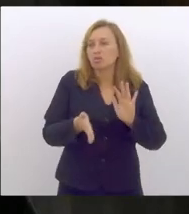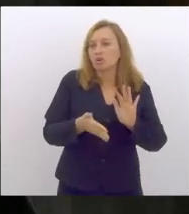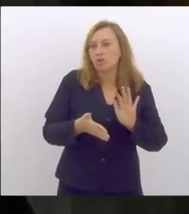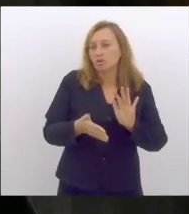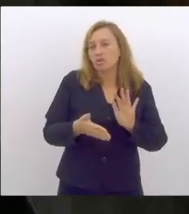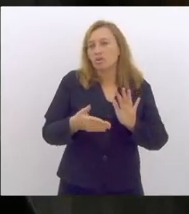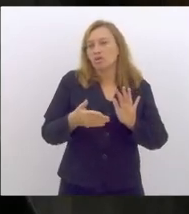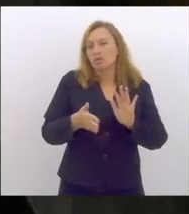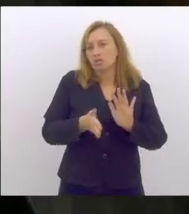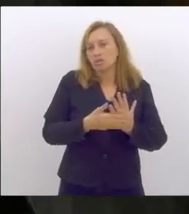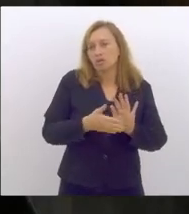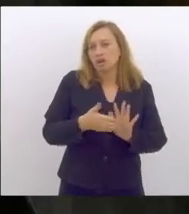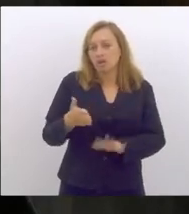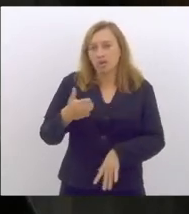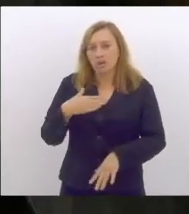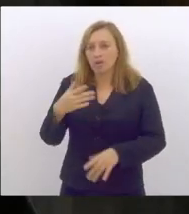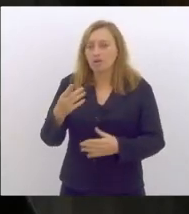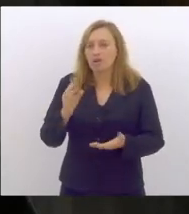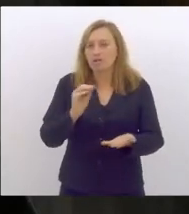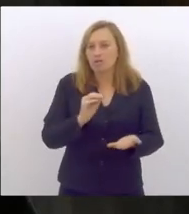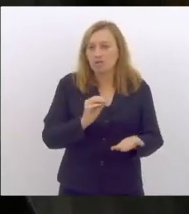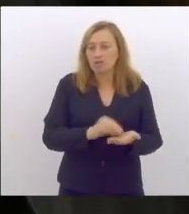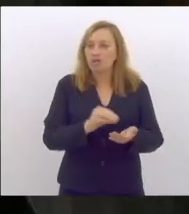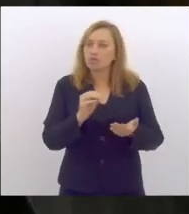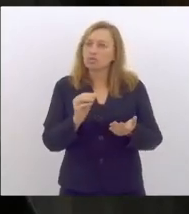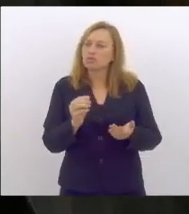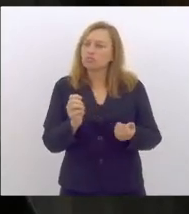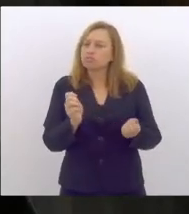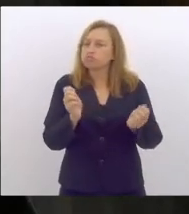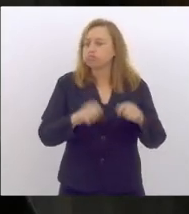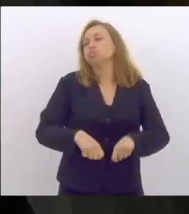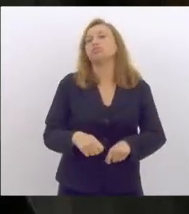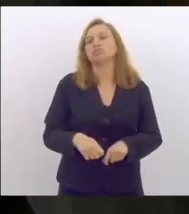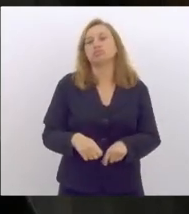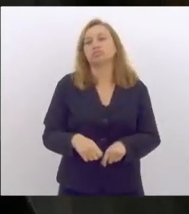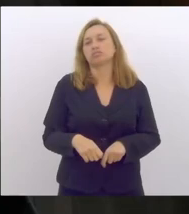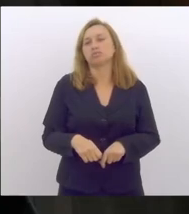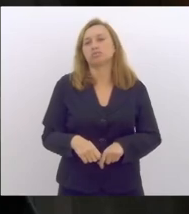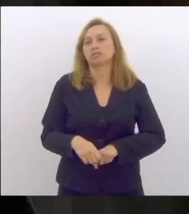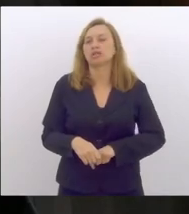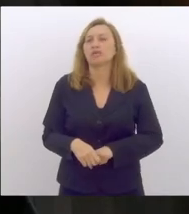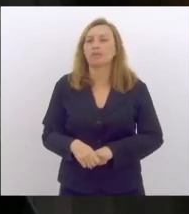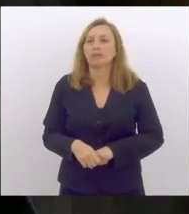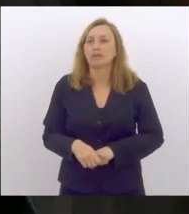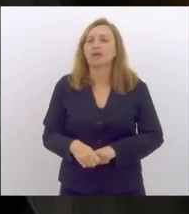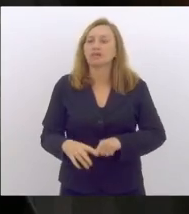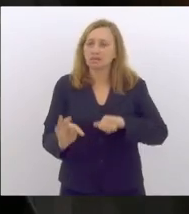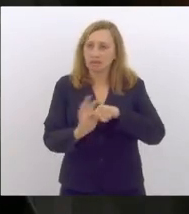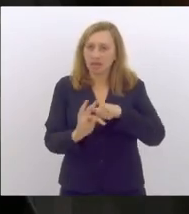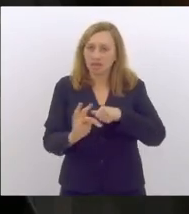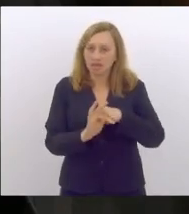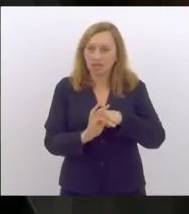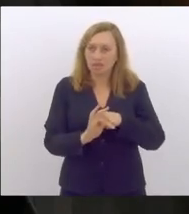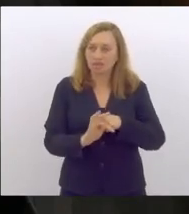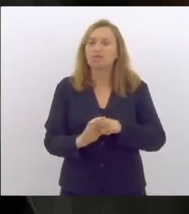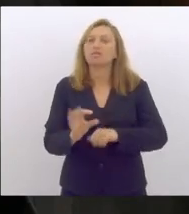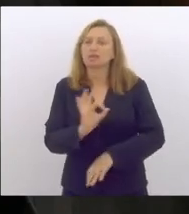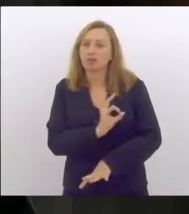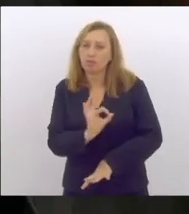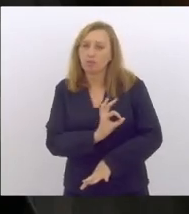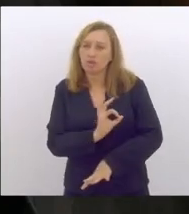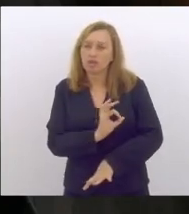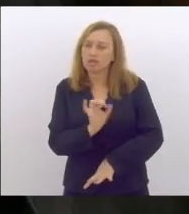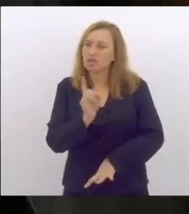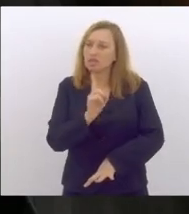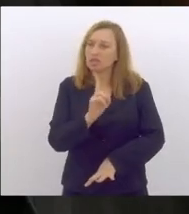a mais uma vitalidade incompetência nesse caso te ajudou além de arbitralidade incompetência técnica né da polícia que não